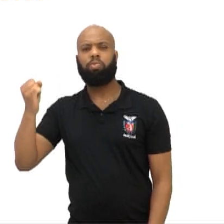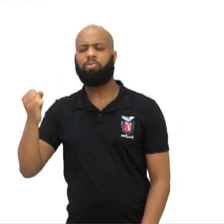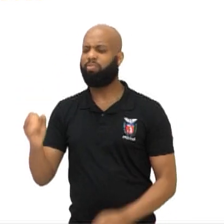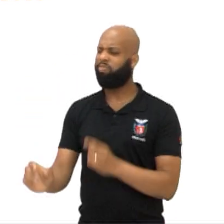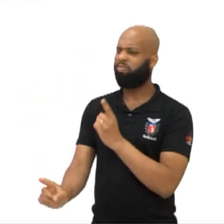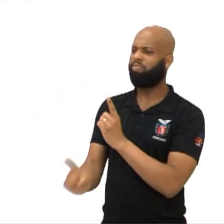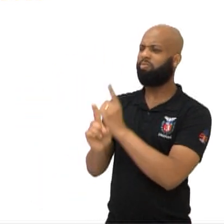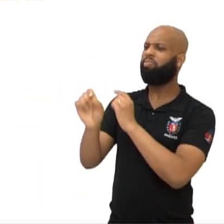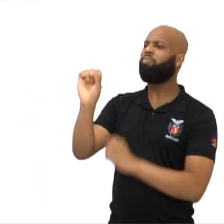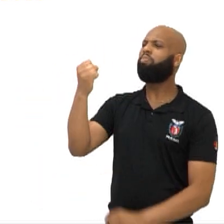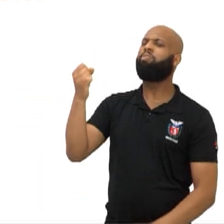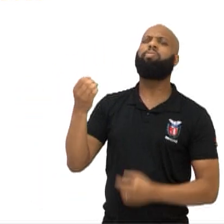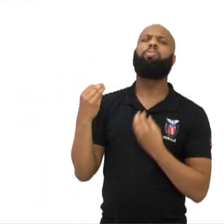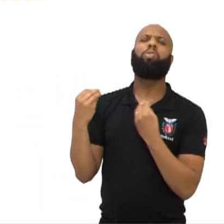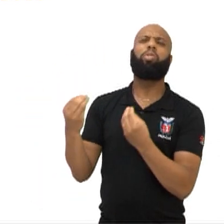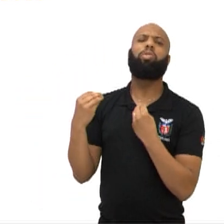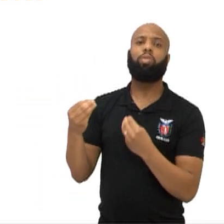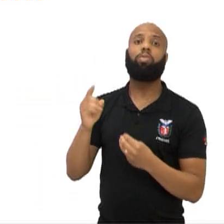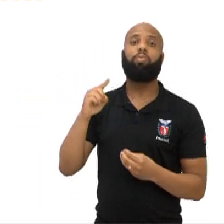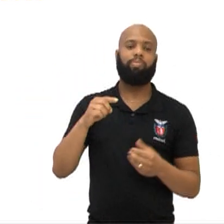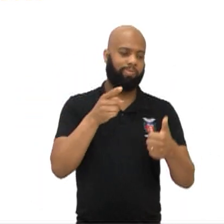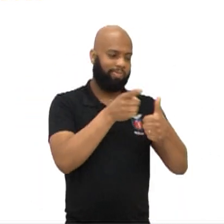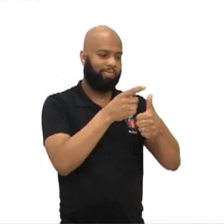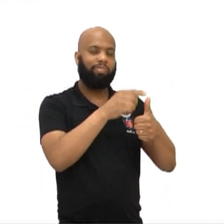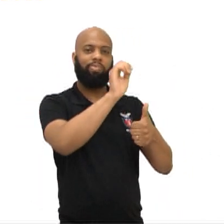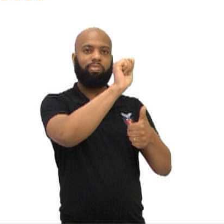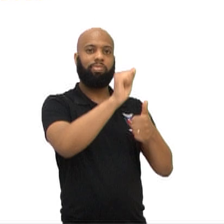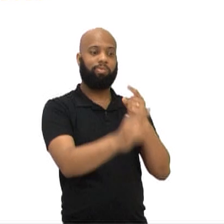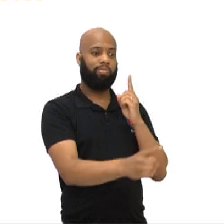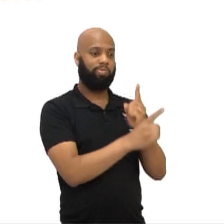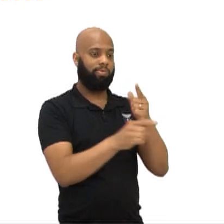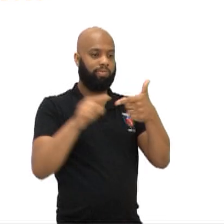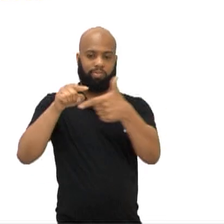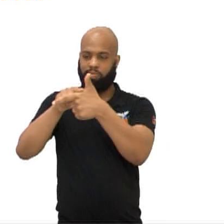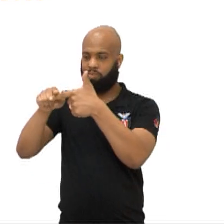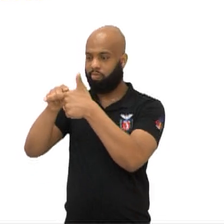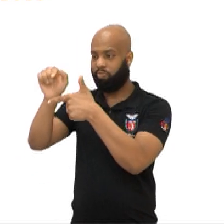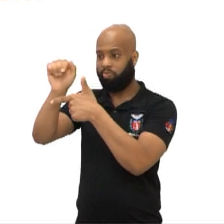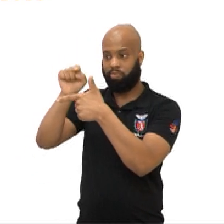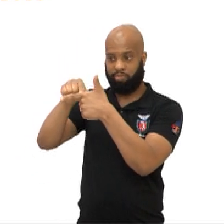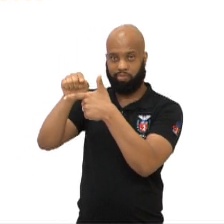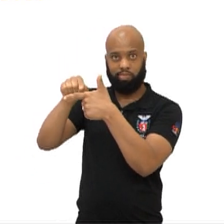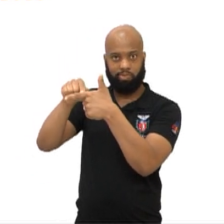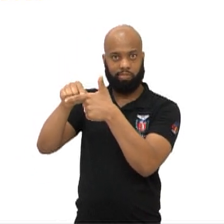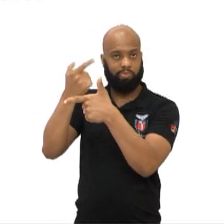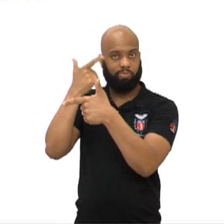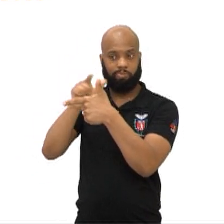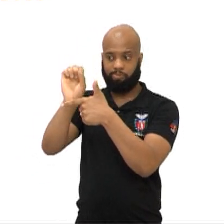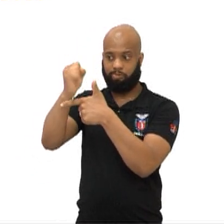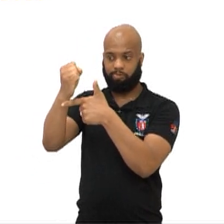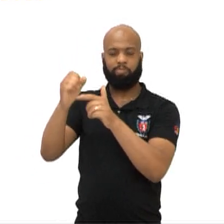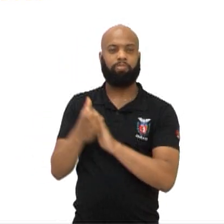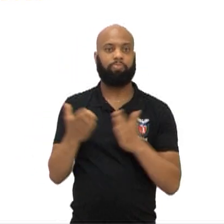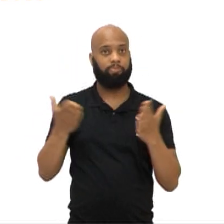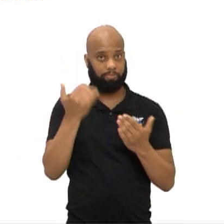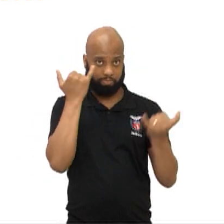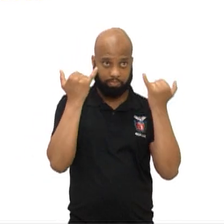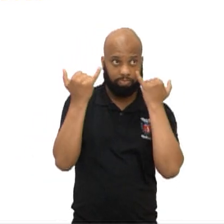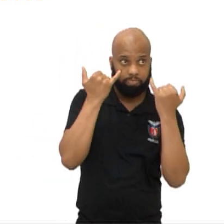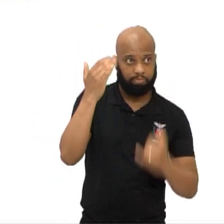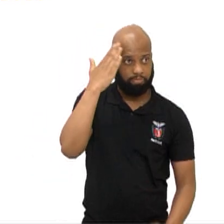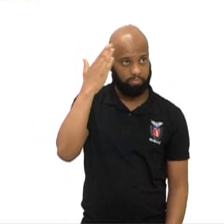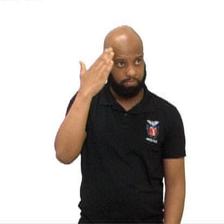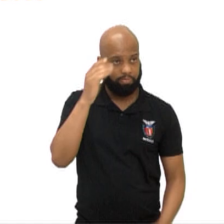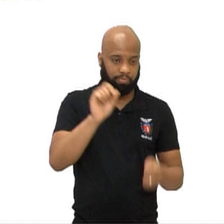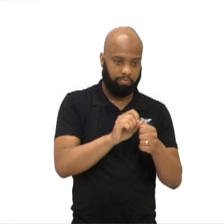Foi na letra A que a gente calculou a base do retângulo, tá? Então, agora com essa informação, né, com